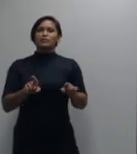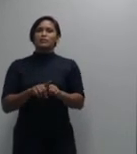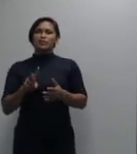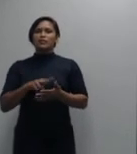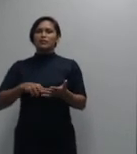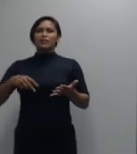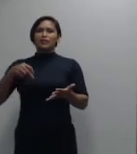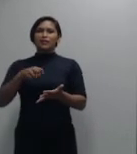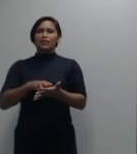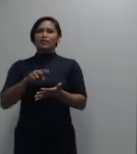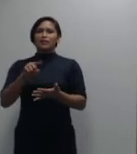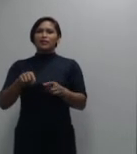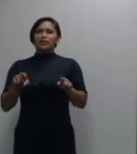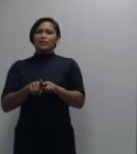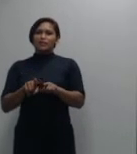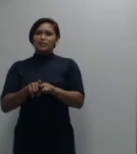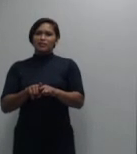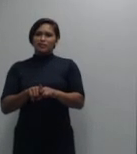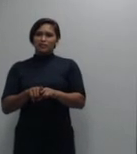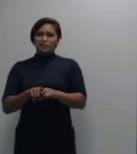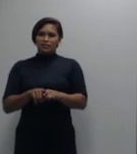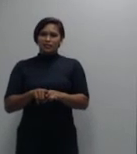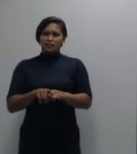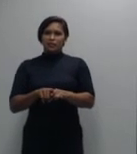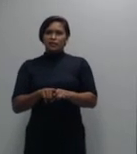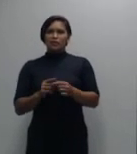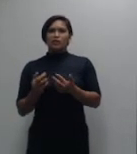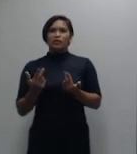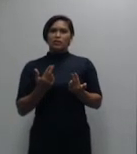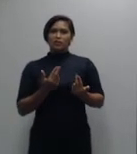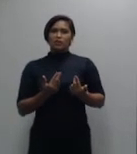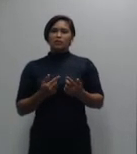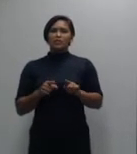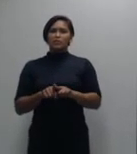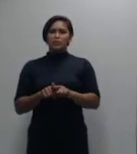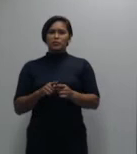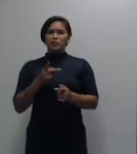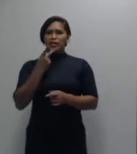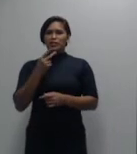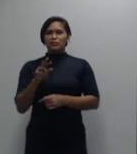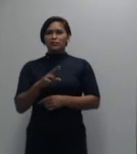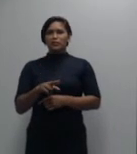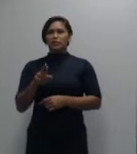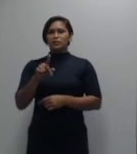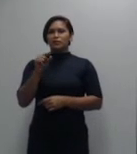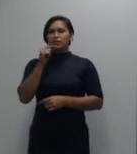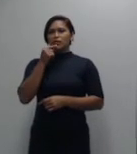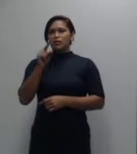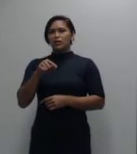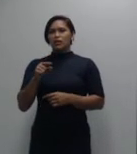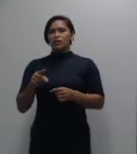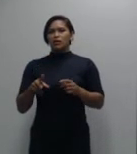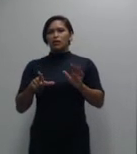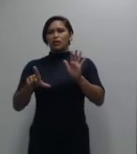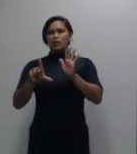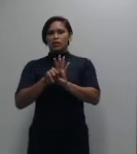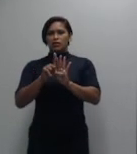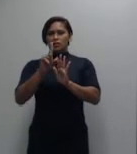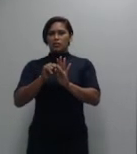em uma cor de tribunal onde esse Instituto é previsto na legislação lá